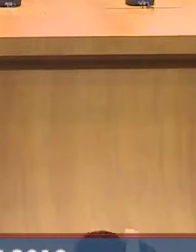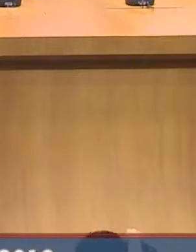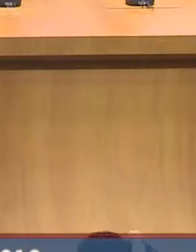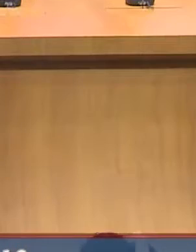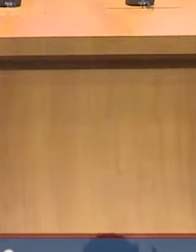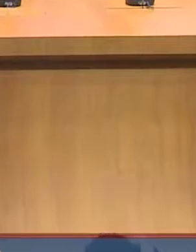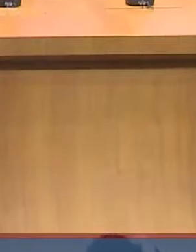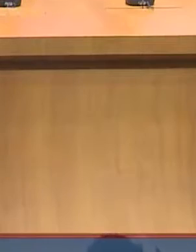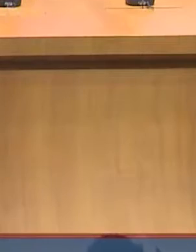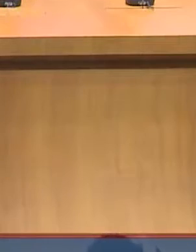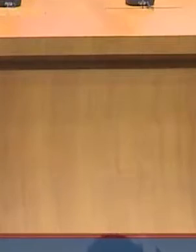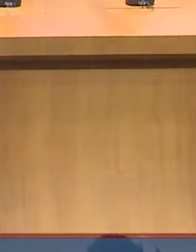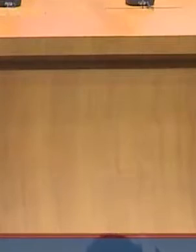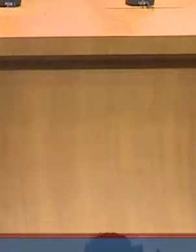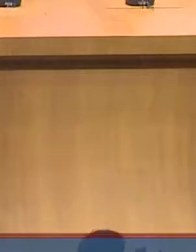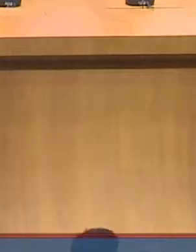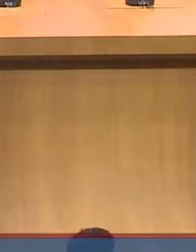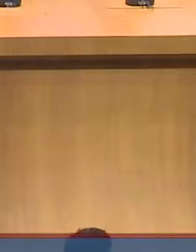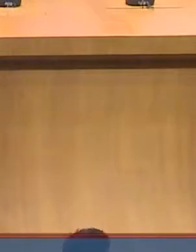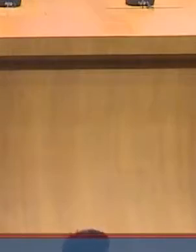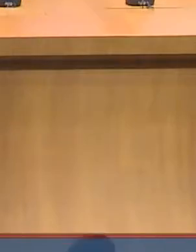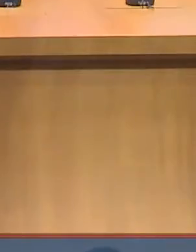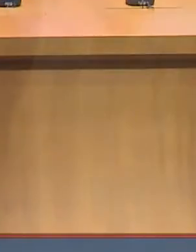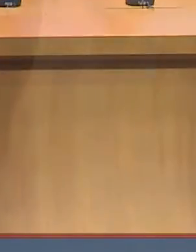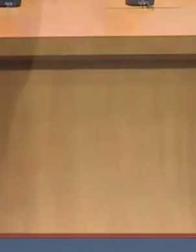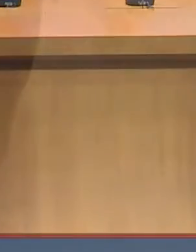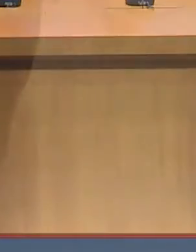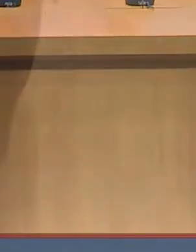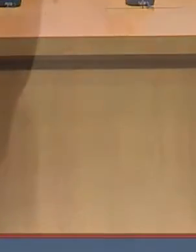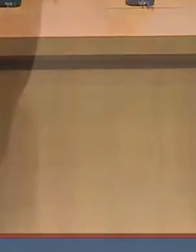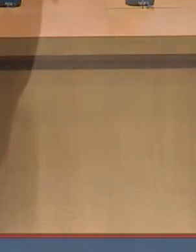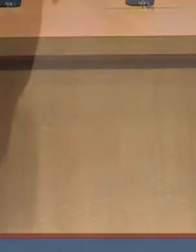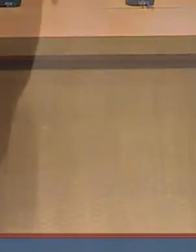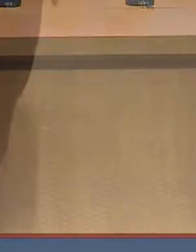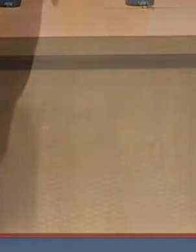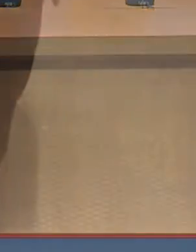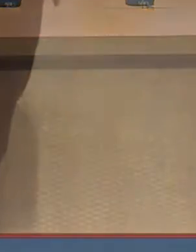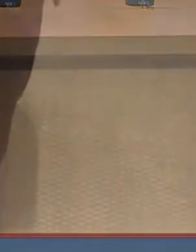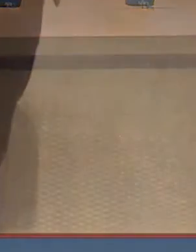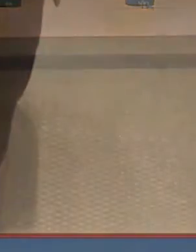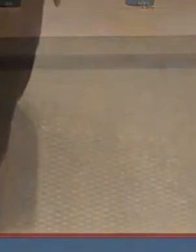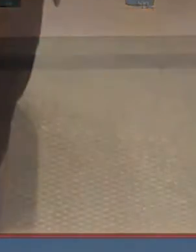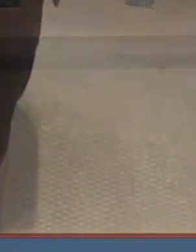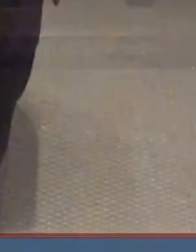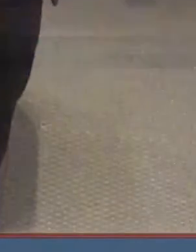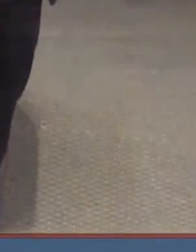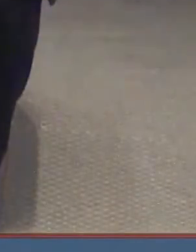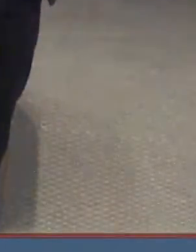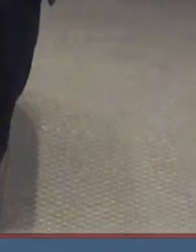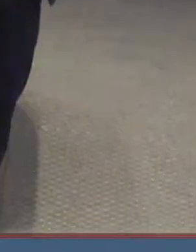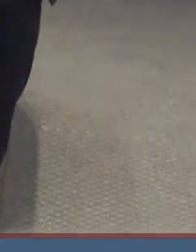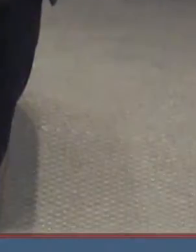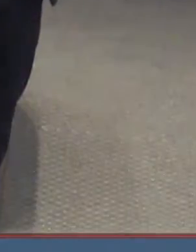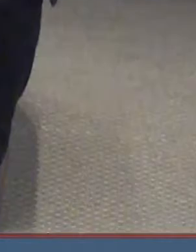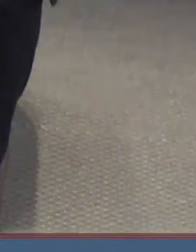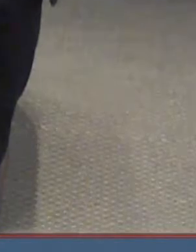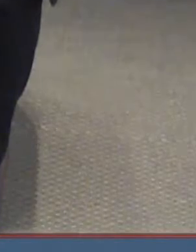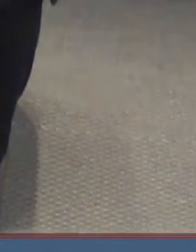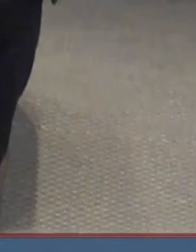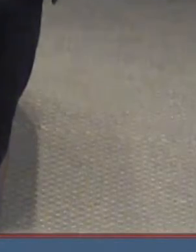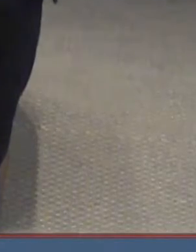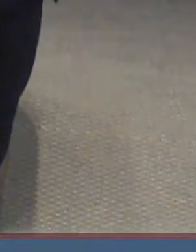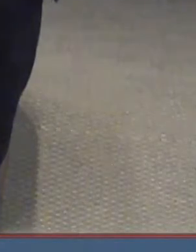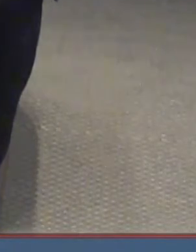às nações. Que neste tempo quaresmal nossa oração transforme a